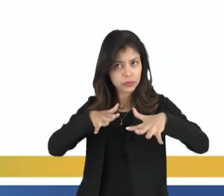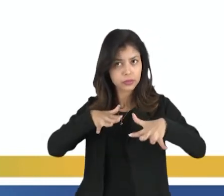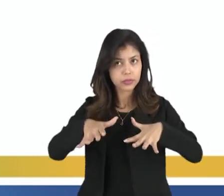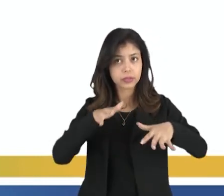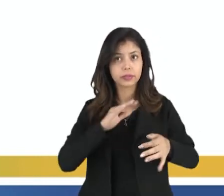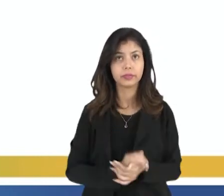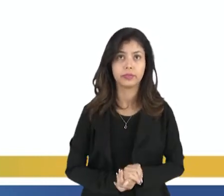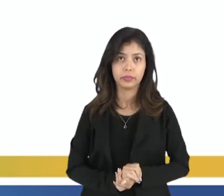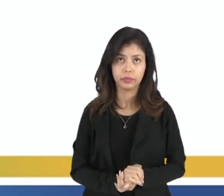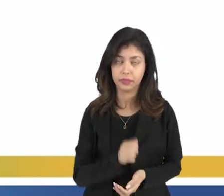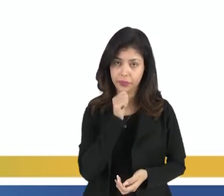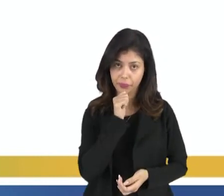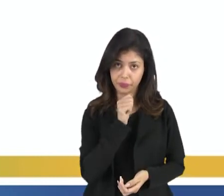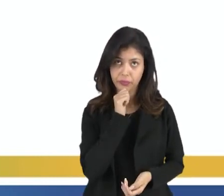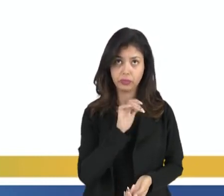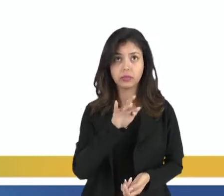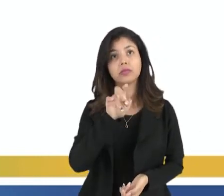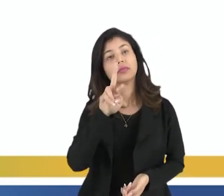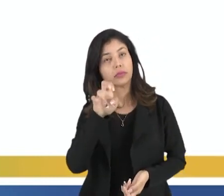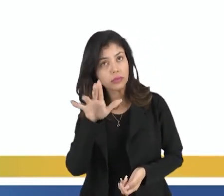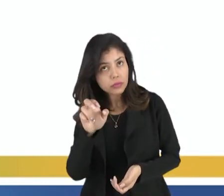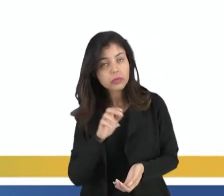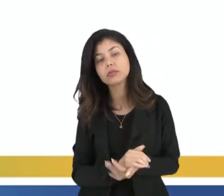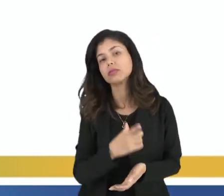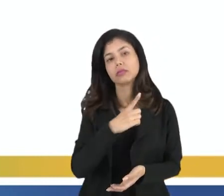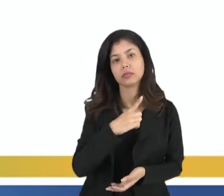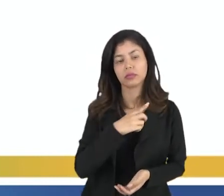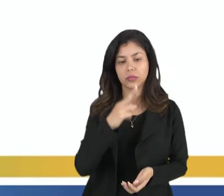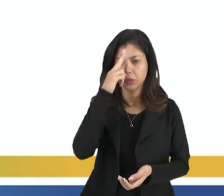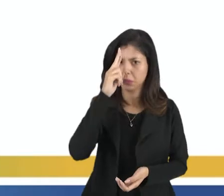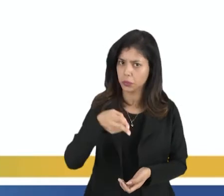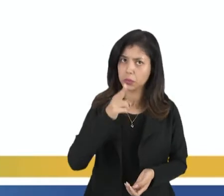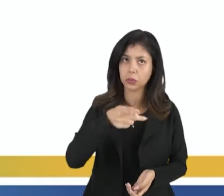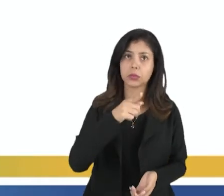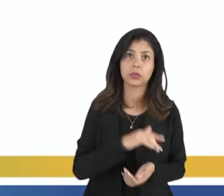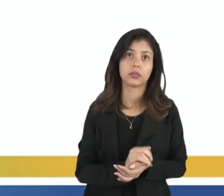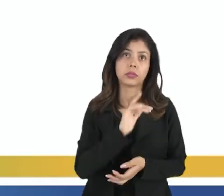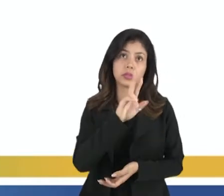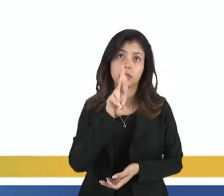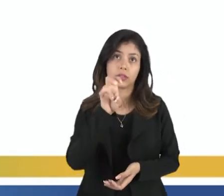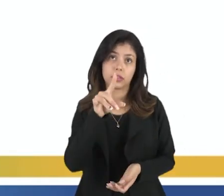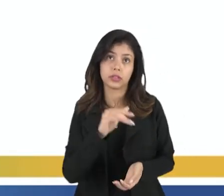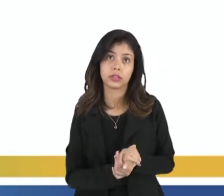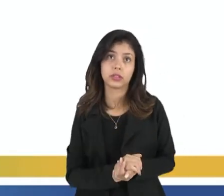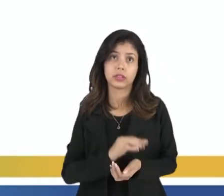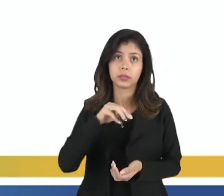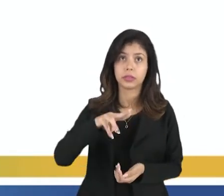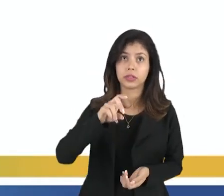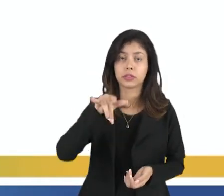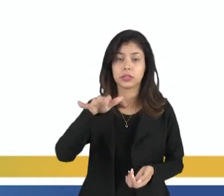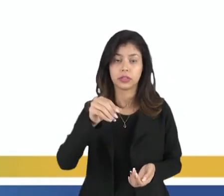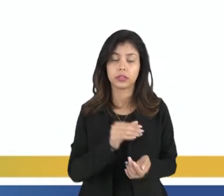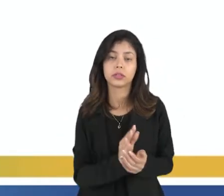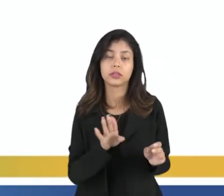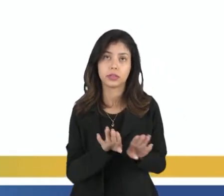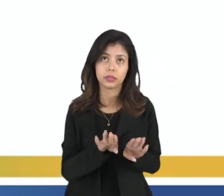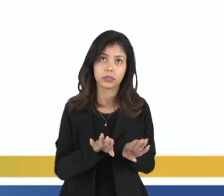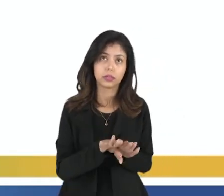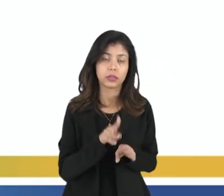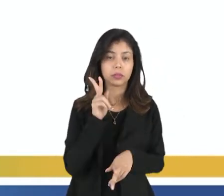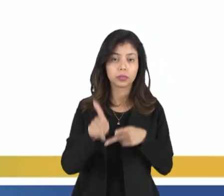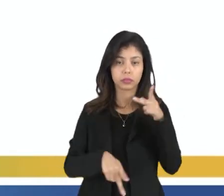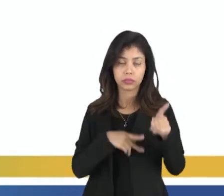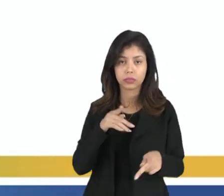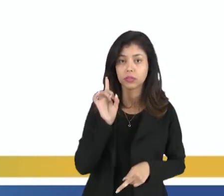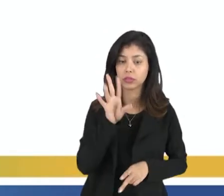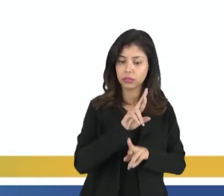movimento aí, né, das elites, né? A gente tem aí a Ordem dos Cavaleiros da Cruz, maçonaria, e também aí o